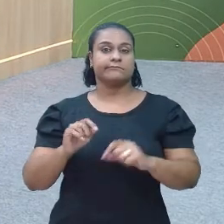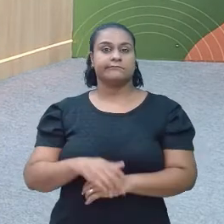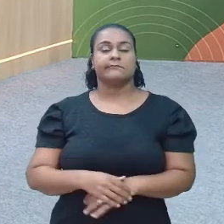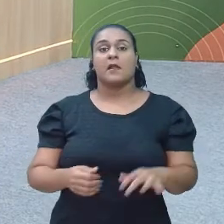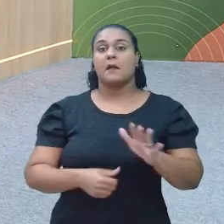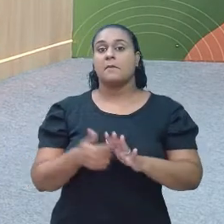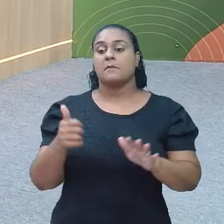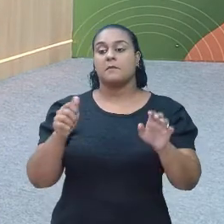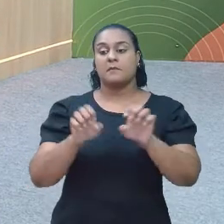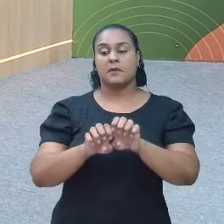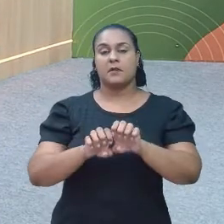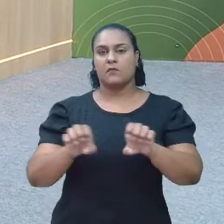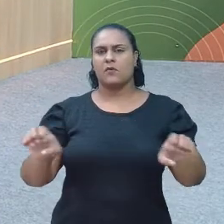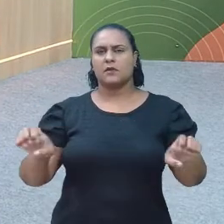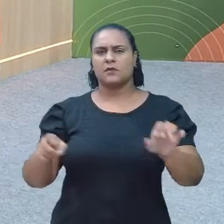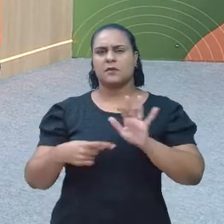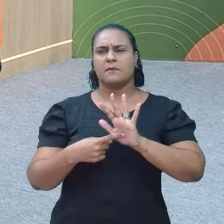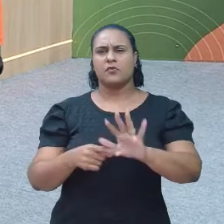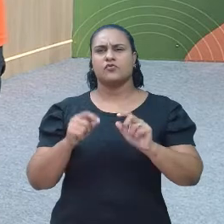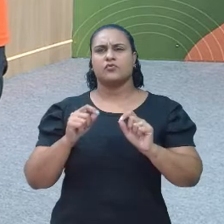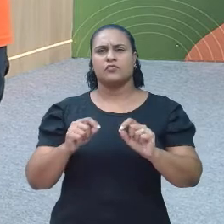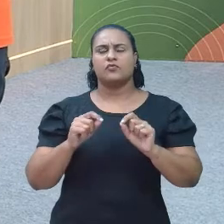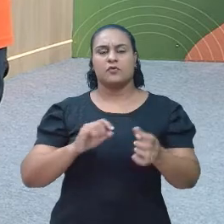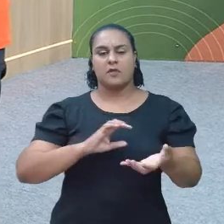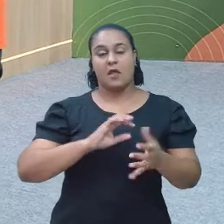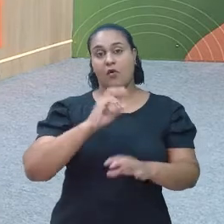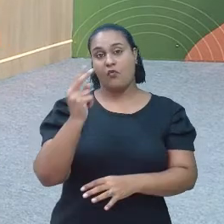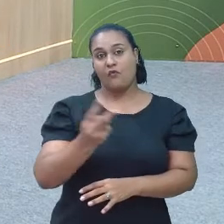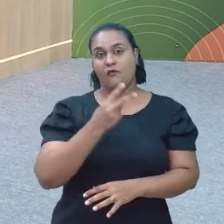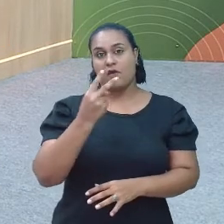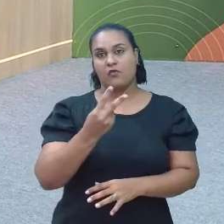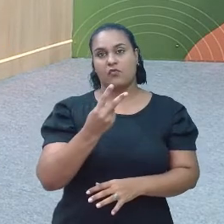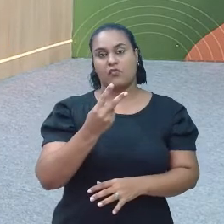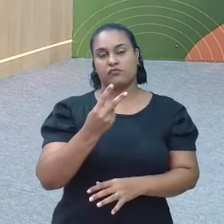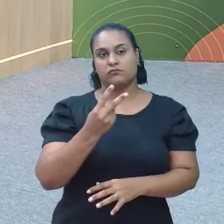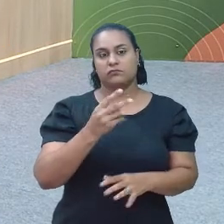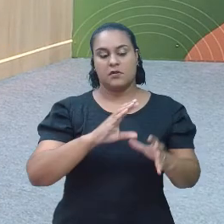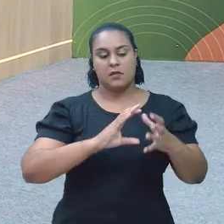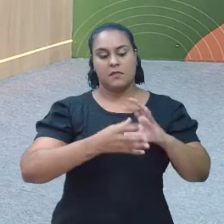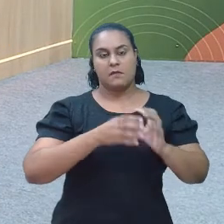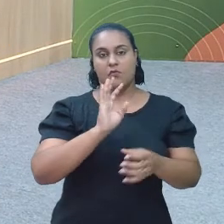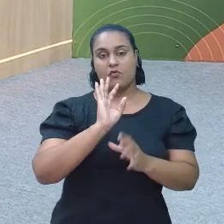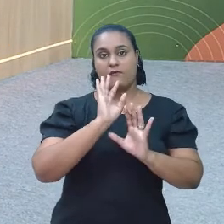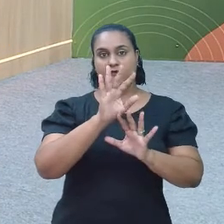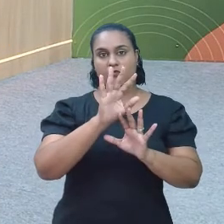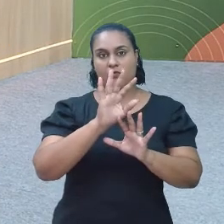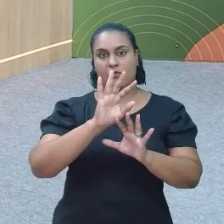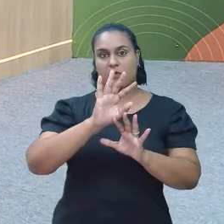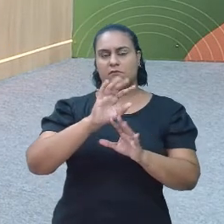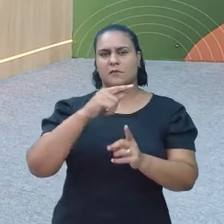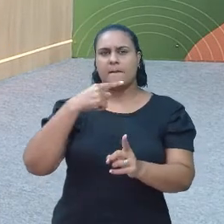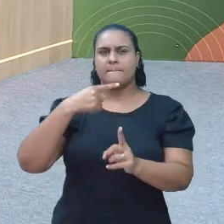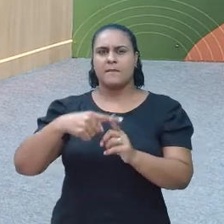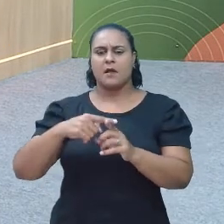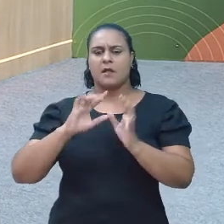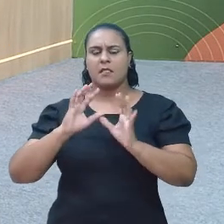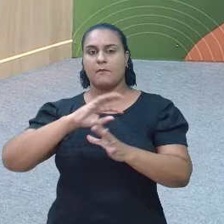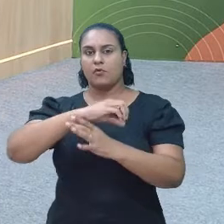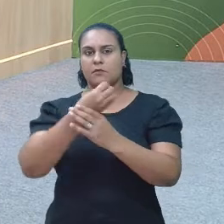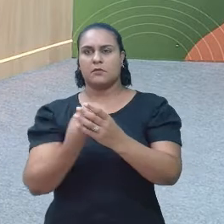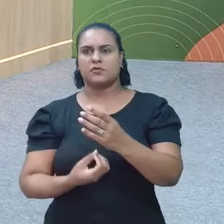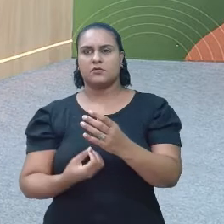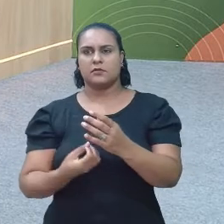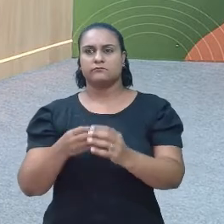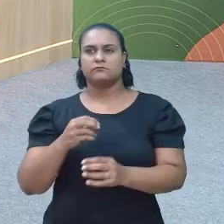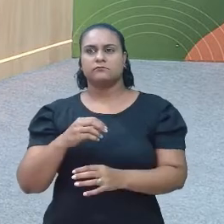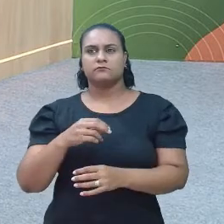primeira equação ali está dizendo que o valor da bola de vôlei mais o valor da bola de basquete é igual a 30. Se você parar para pensar,